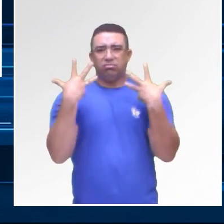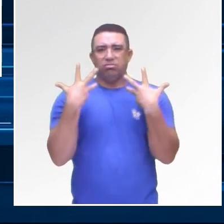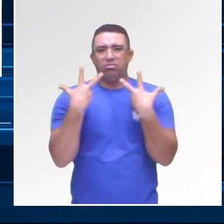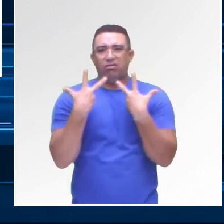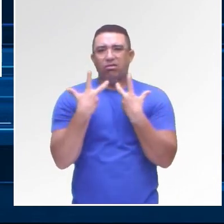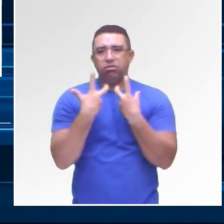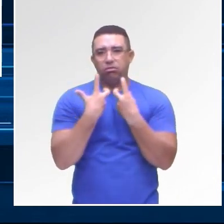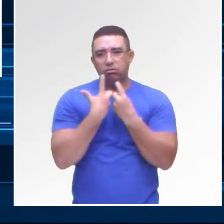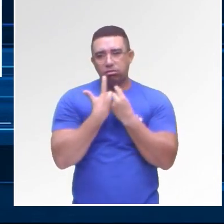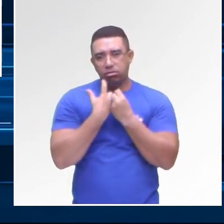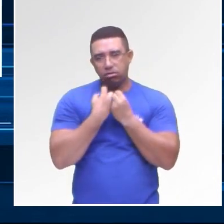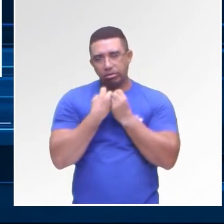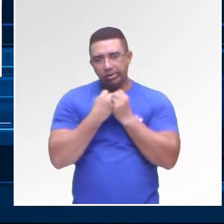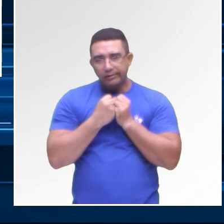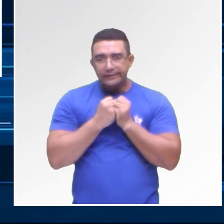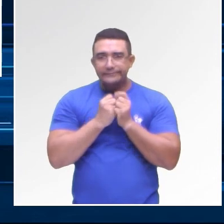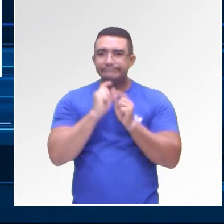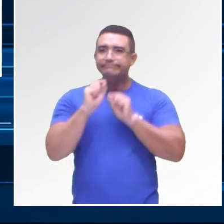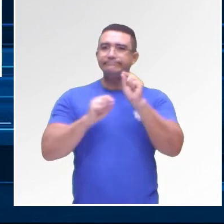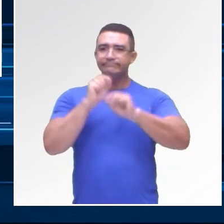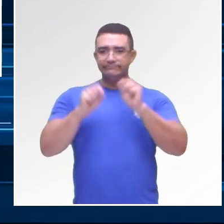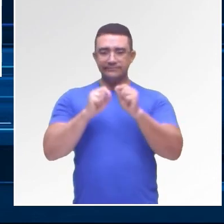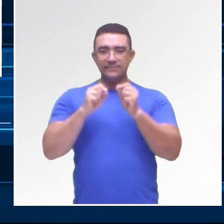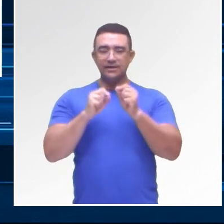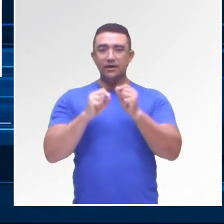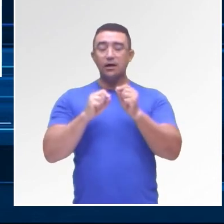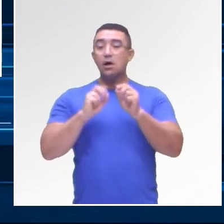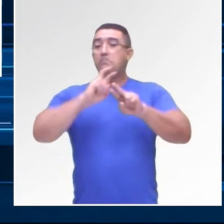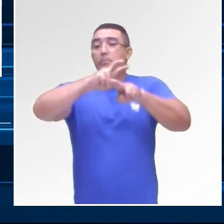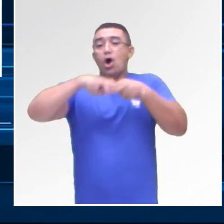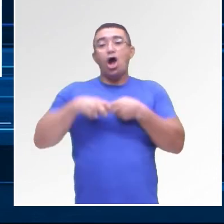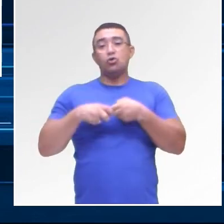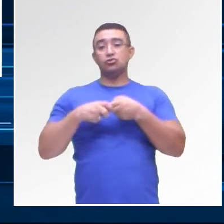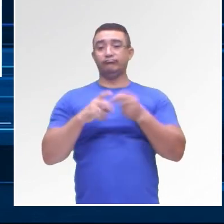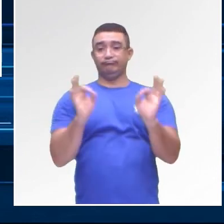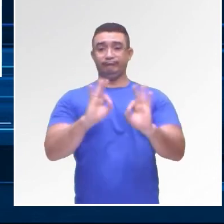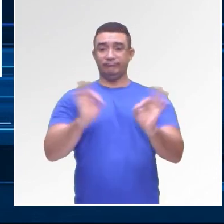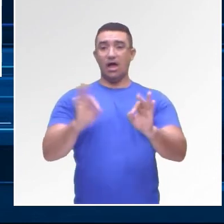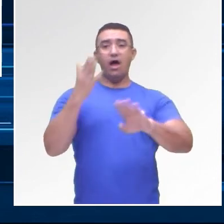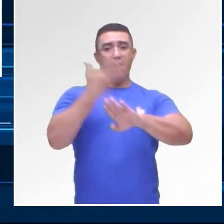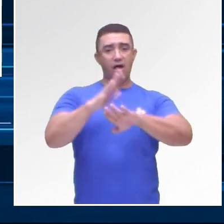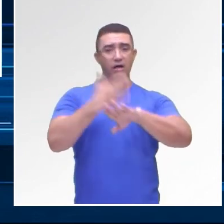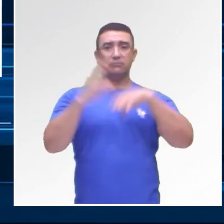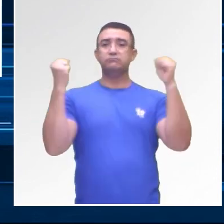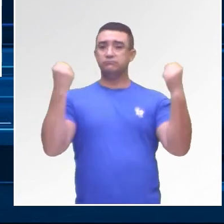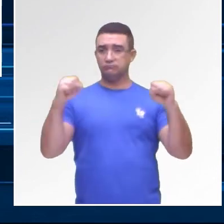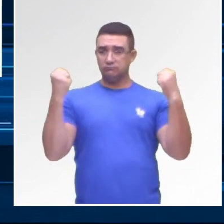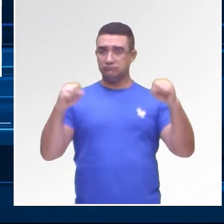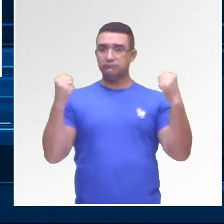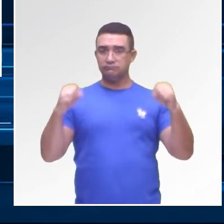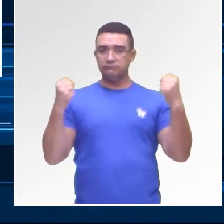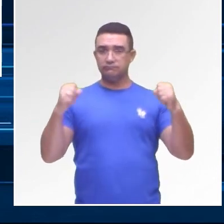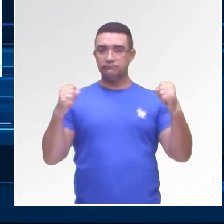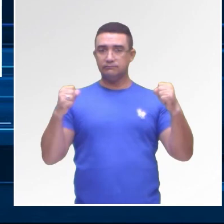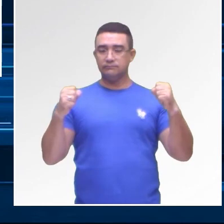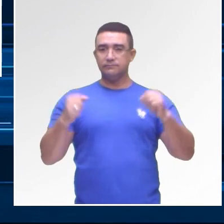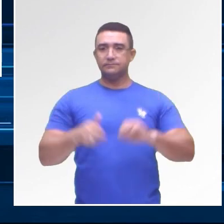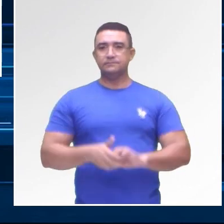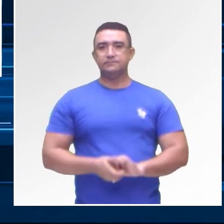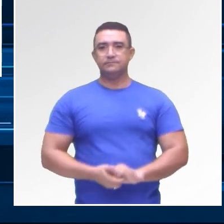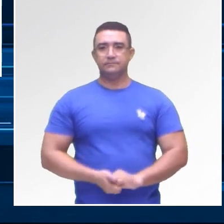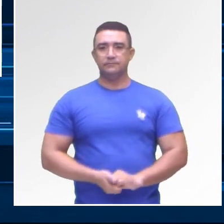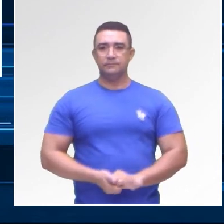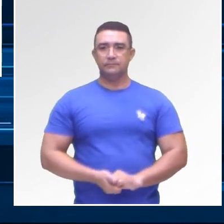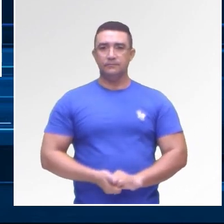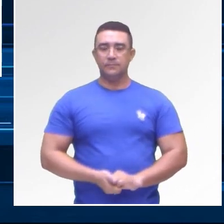se modificando a partir do nosso desenvolvimento. Só que esse processo ele pode se acelerar ainda mais se a gente não